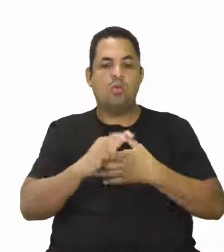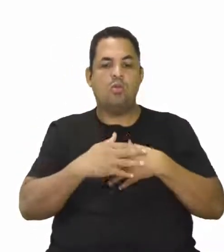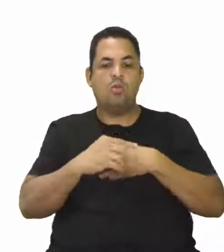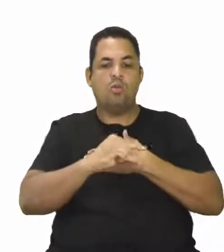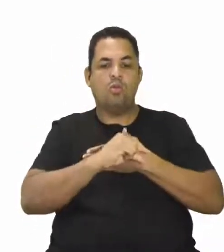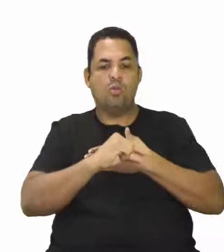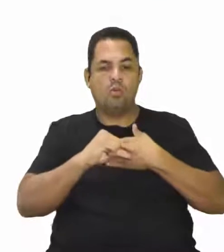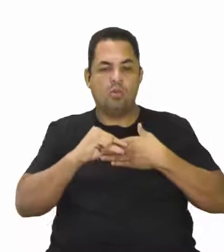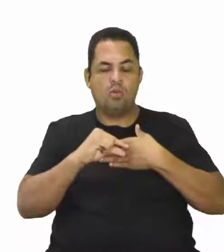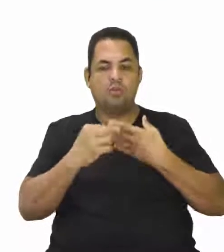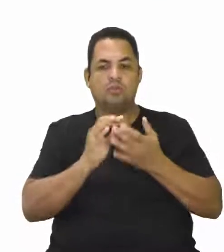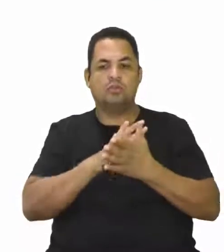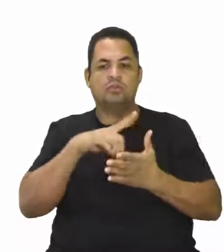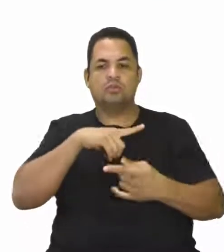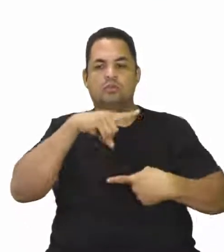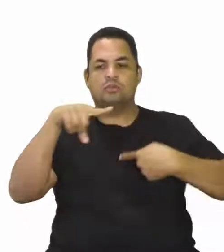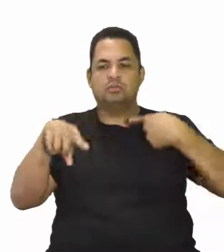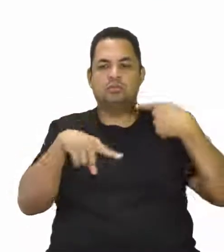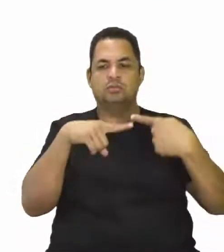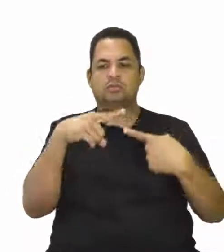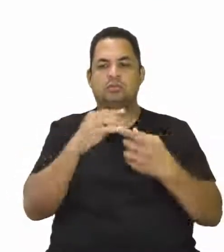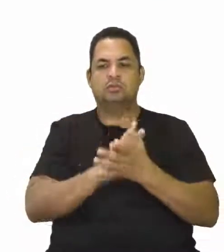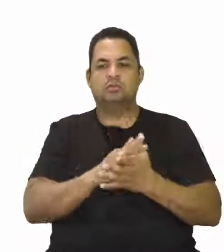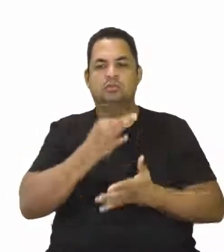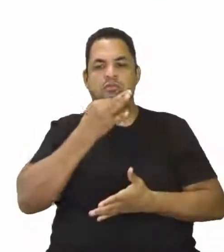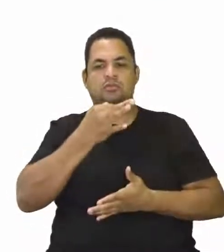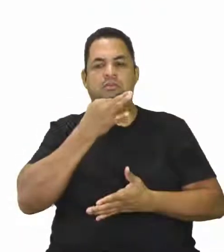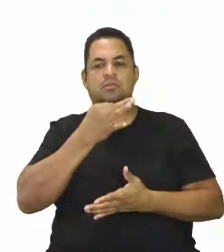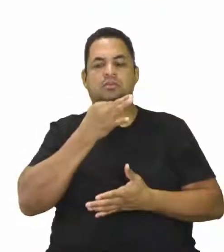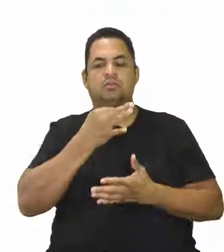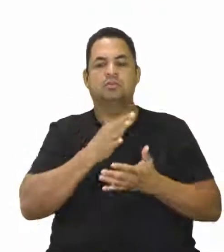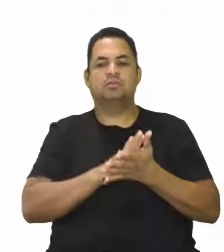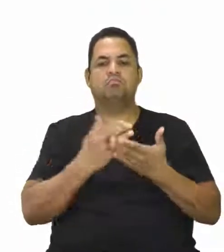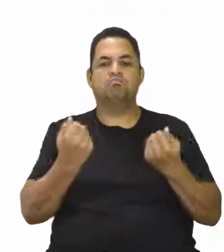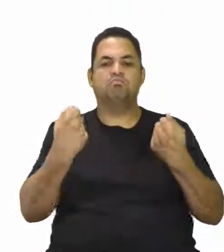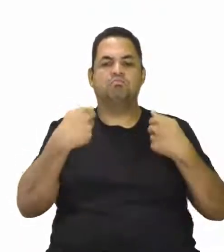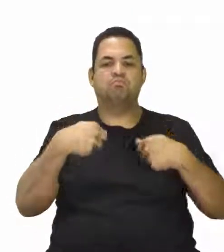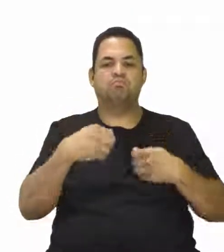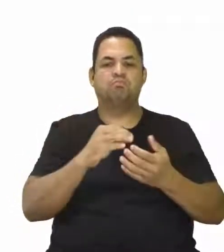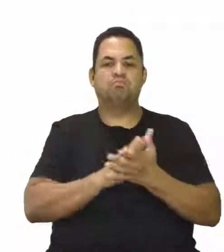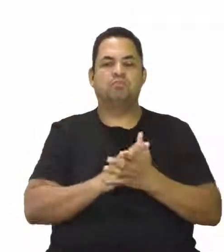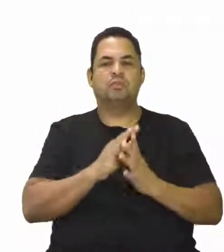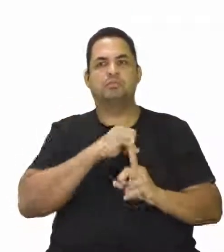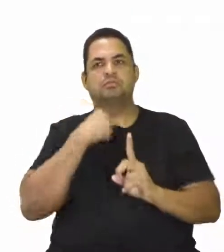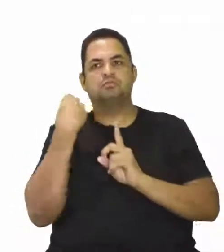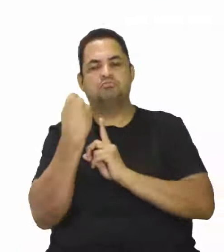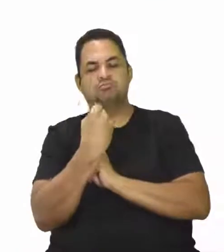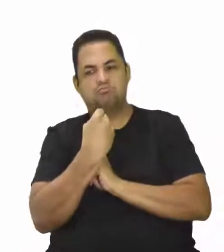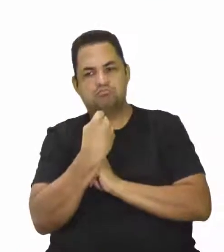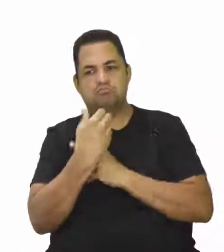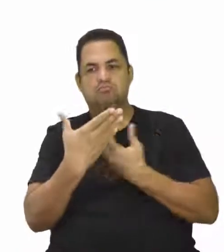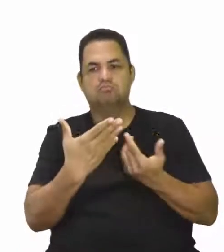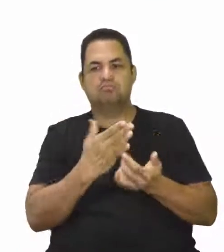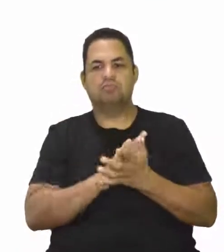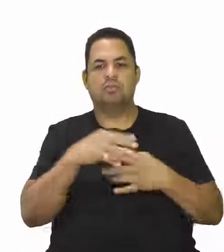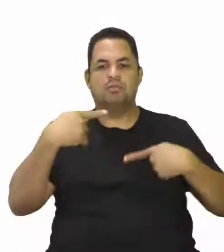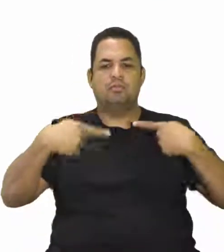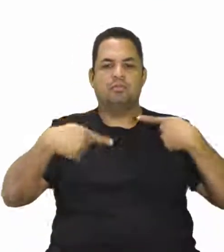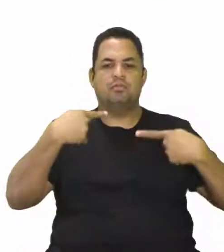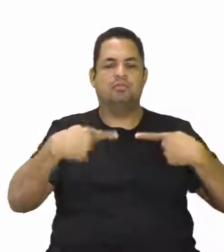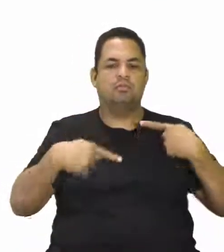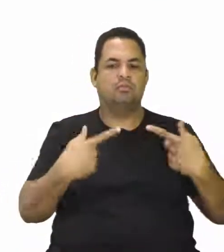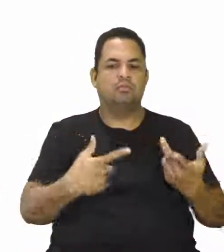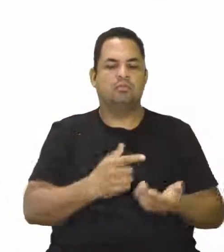da tirinha, ele tem um objetivo, fazer uma crítica. Uma crítica que pode ser social, pode ser